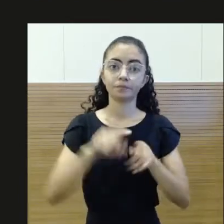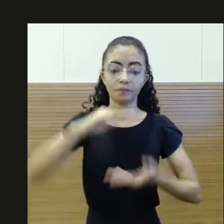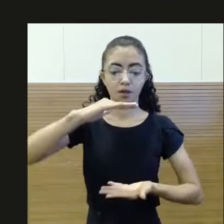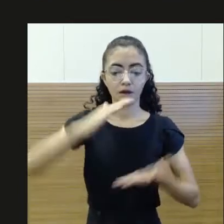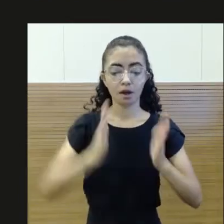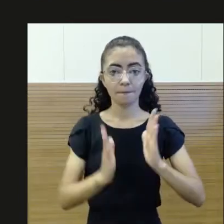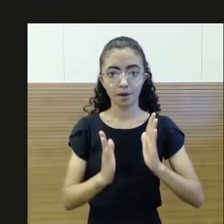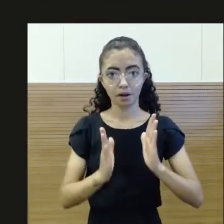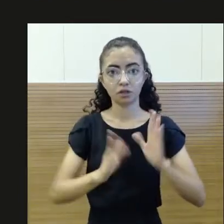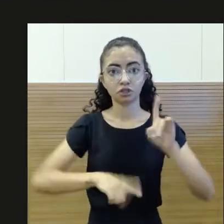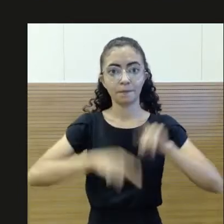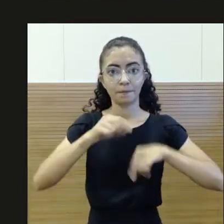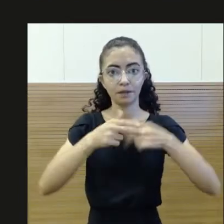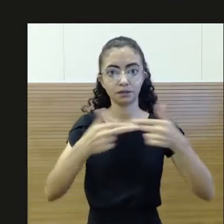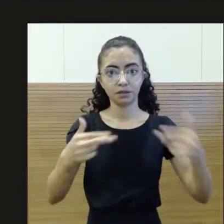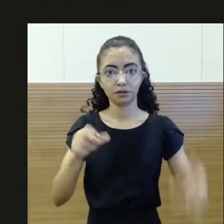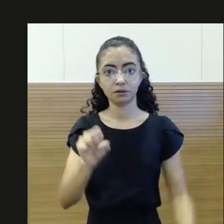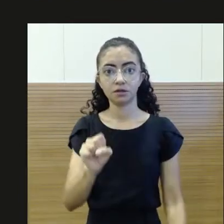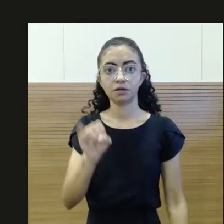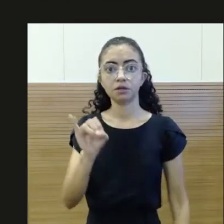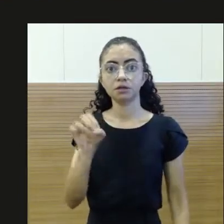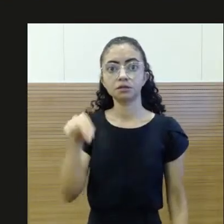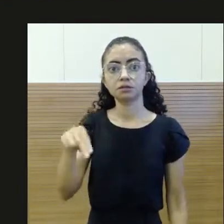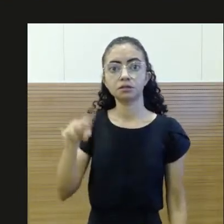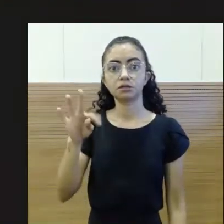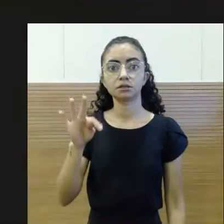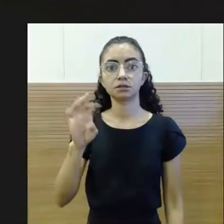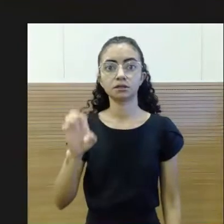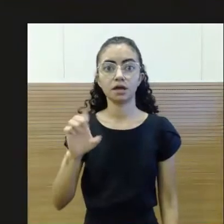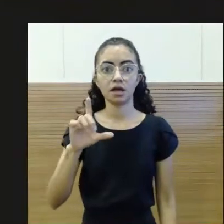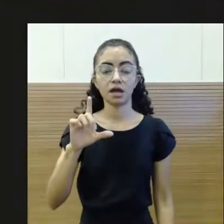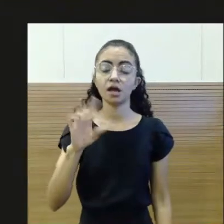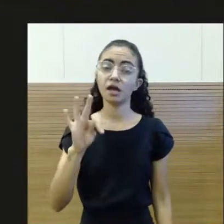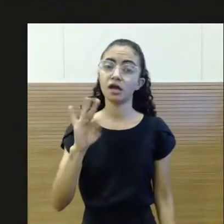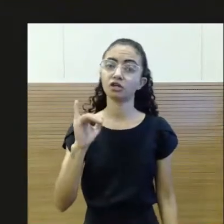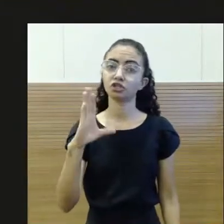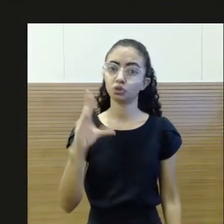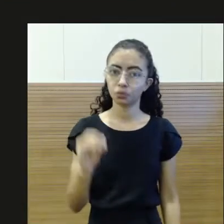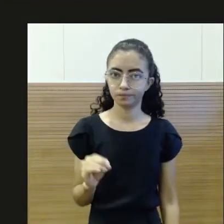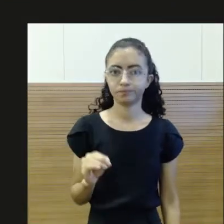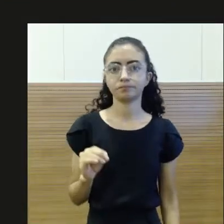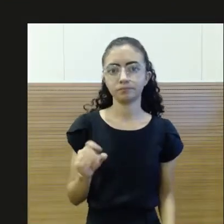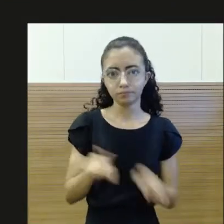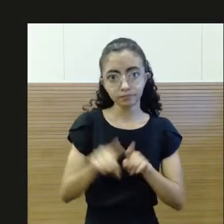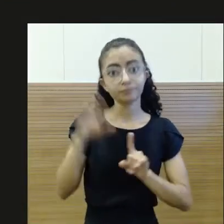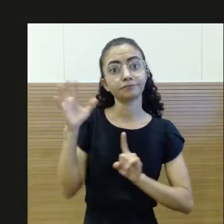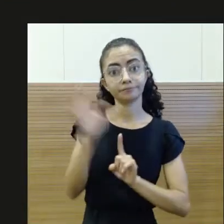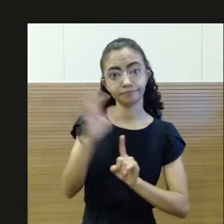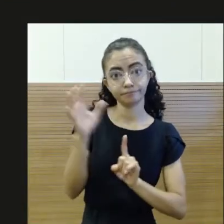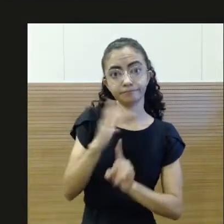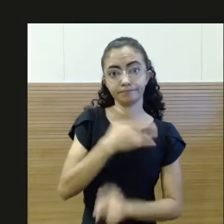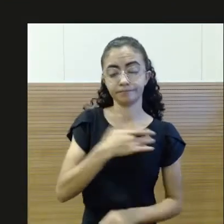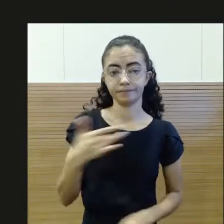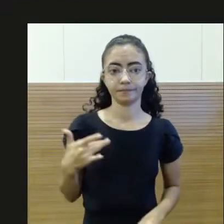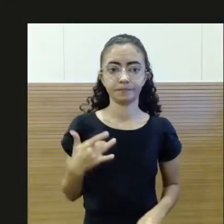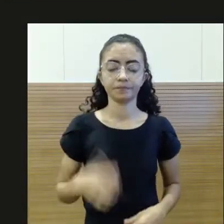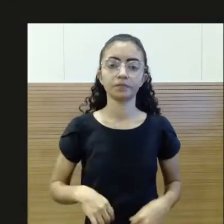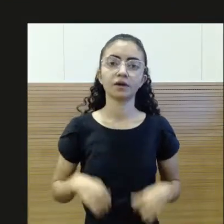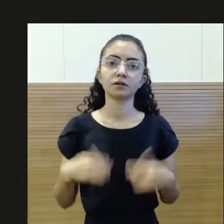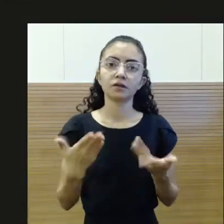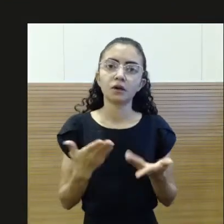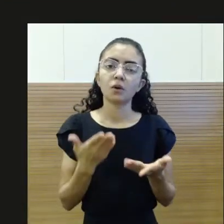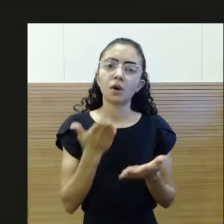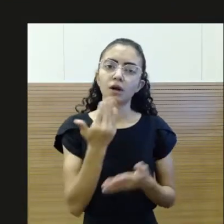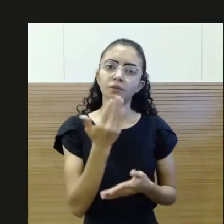usando materiais sintéticos, e isso também é muito importante para a saúde. Aqui uma definição mais formal de alimentos